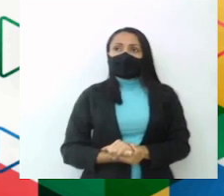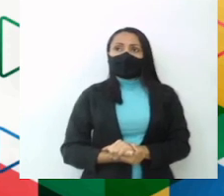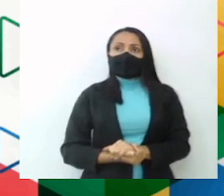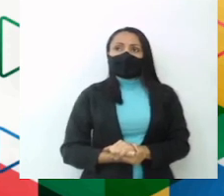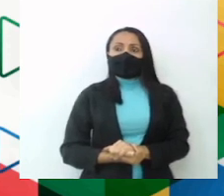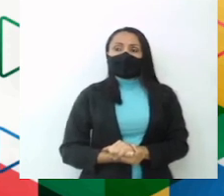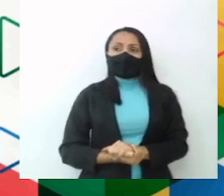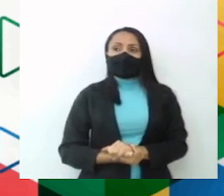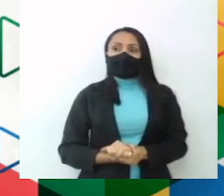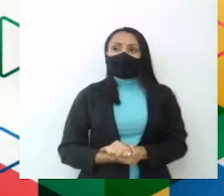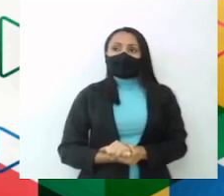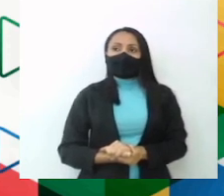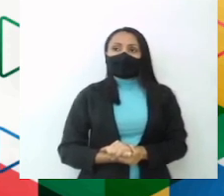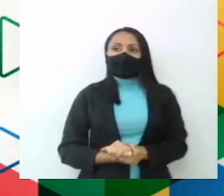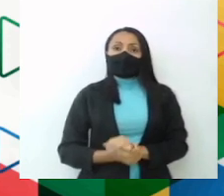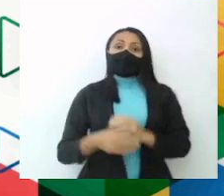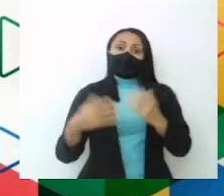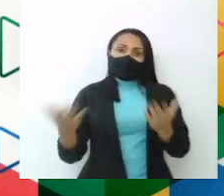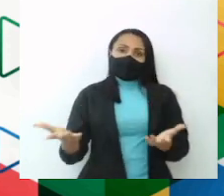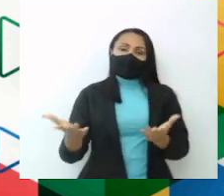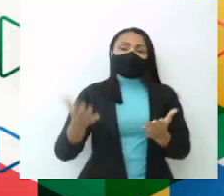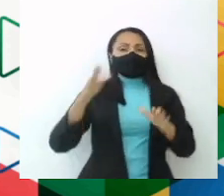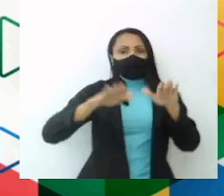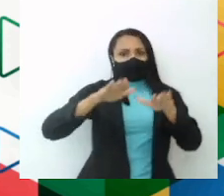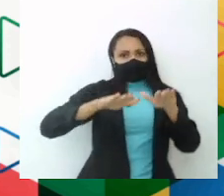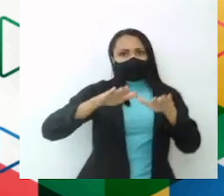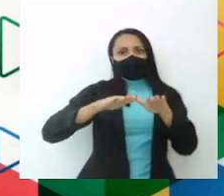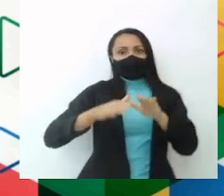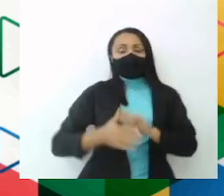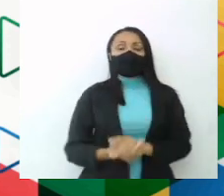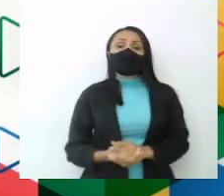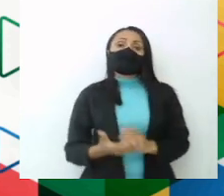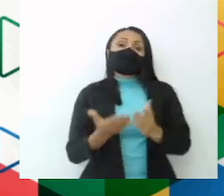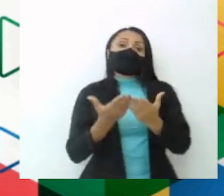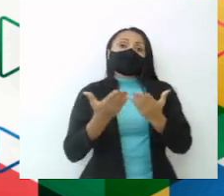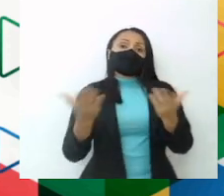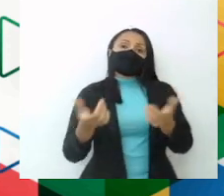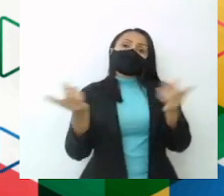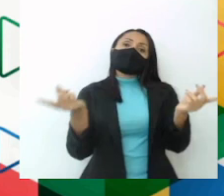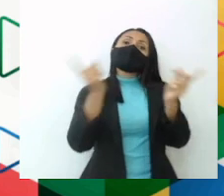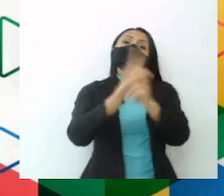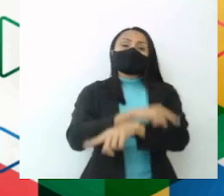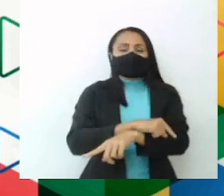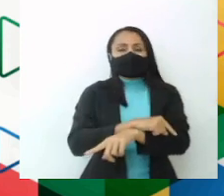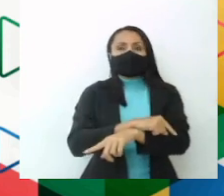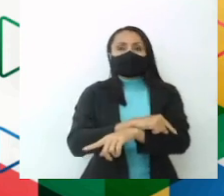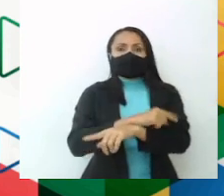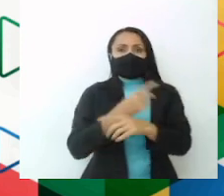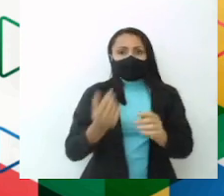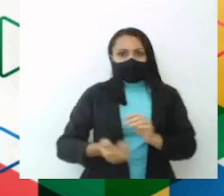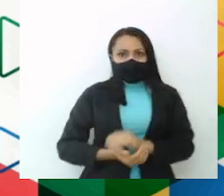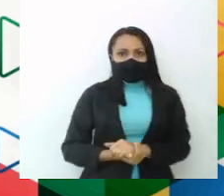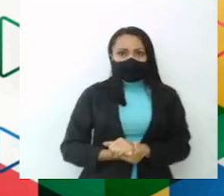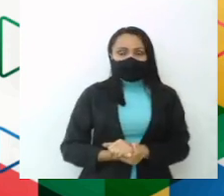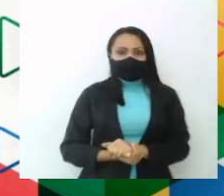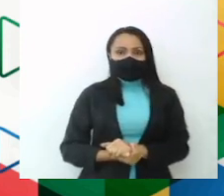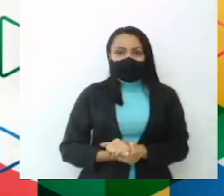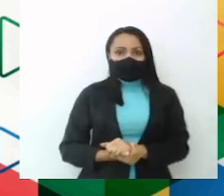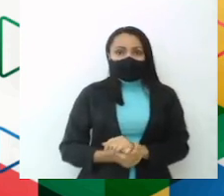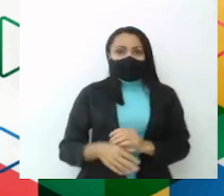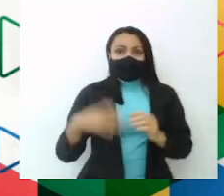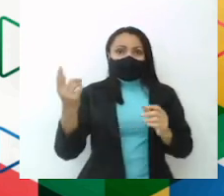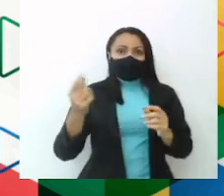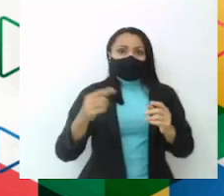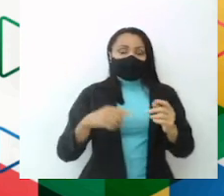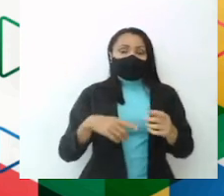levando. Então tá aí, grandeza diretamente proporcional. E a grandeza inversamente proporcional? Enquanto uma